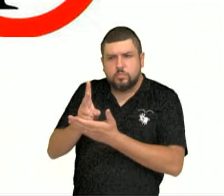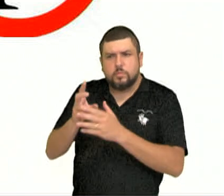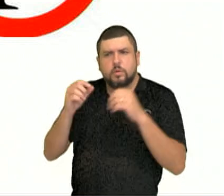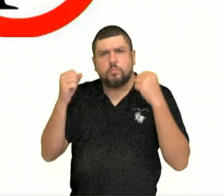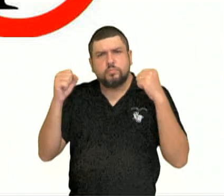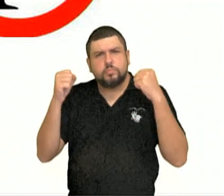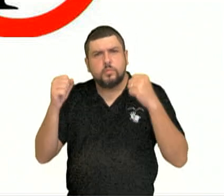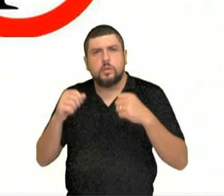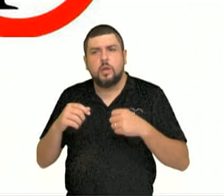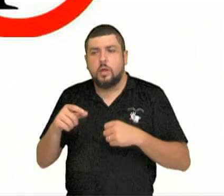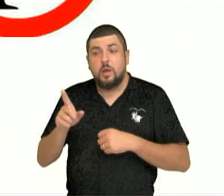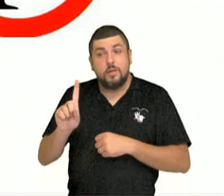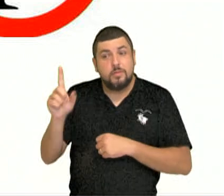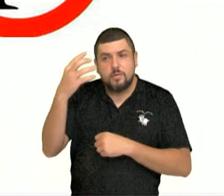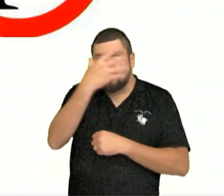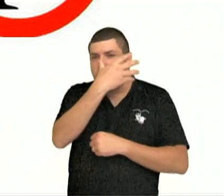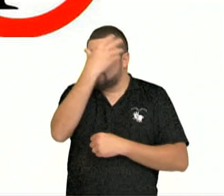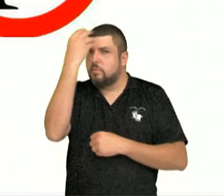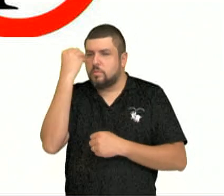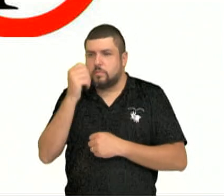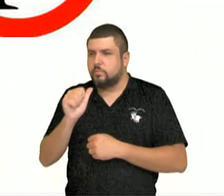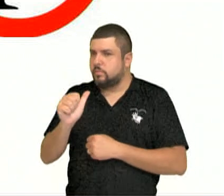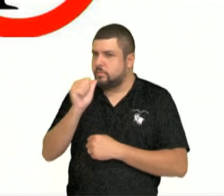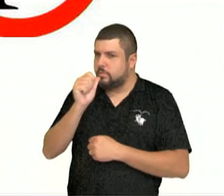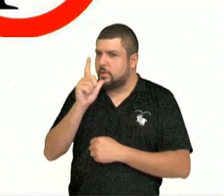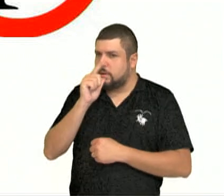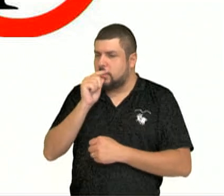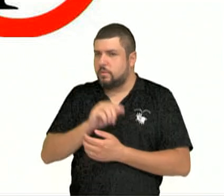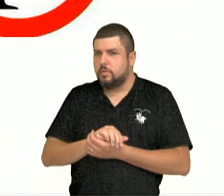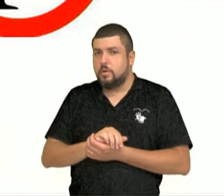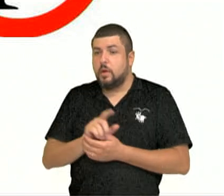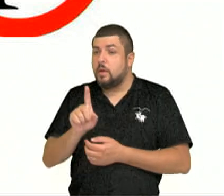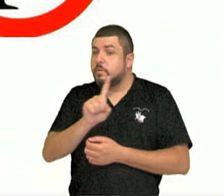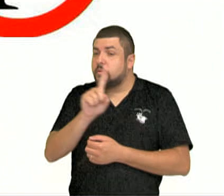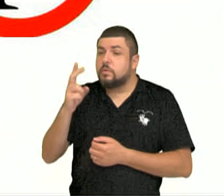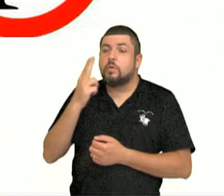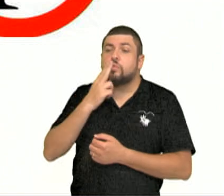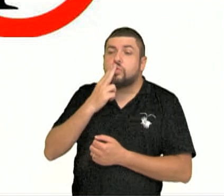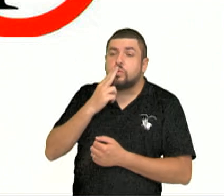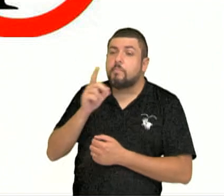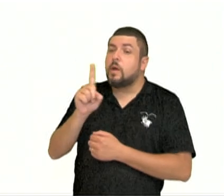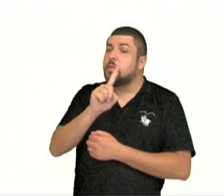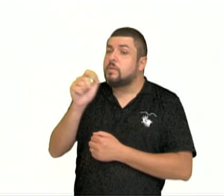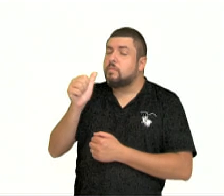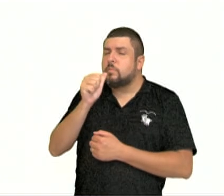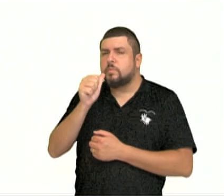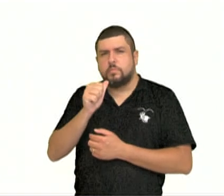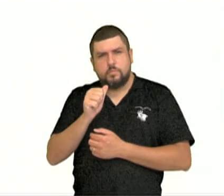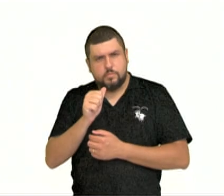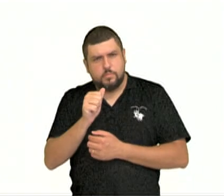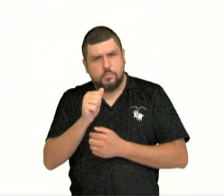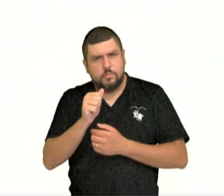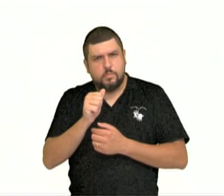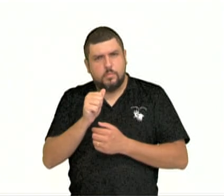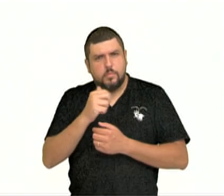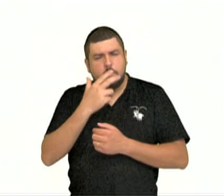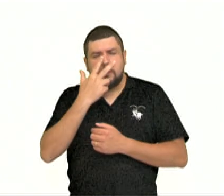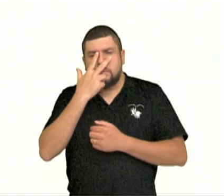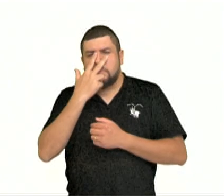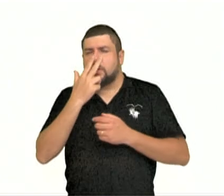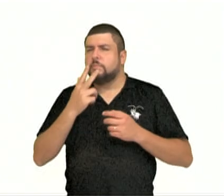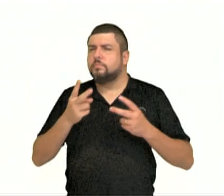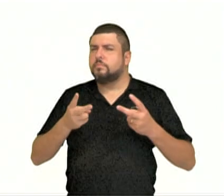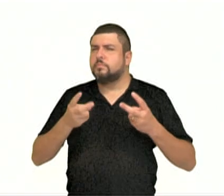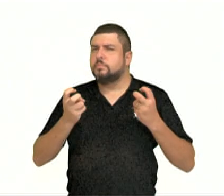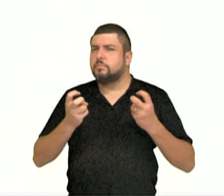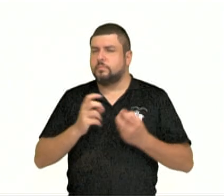de tomar bastante água, não fume, não beba. O que existe em comum aqui? Vamos